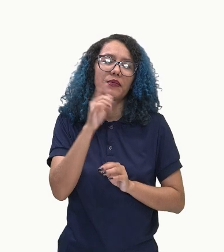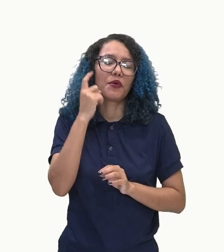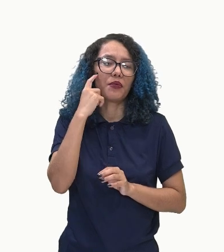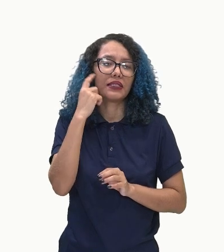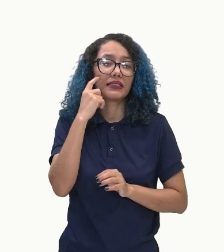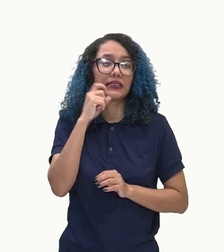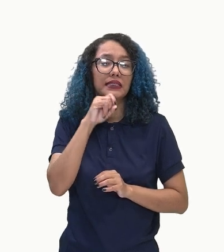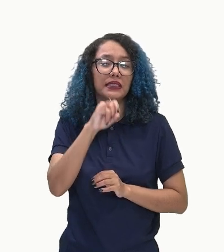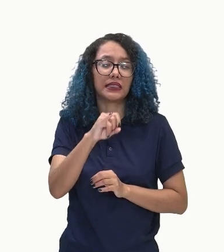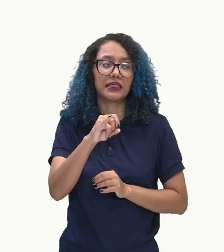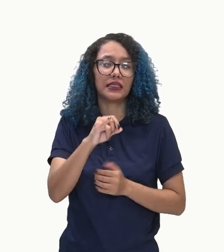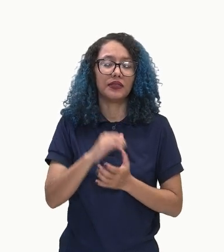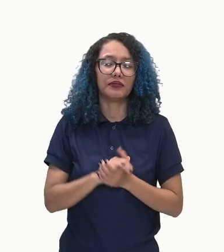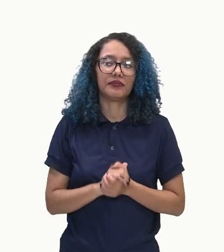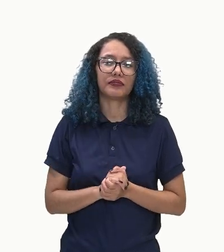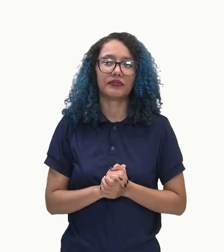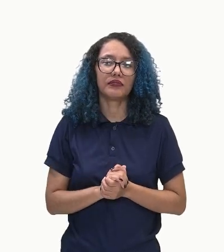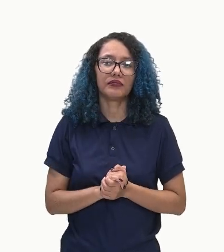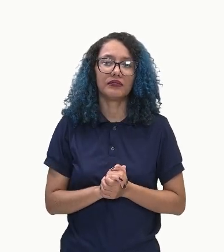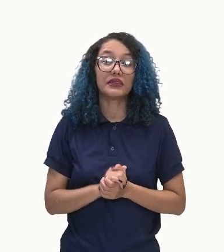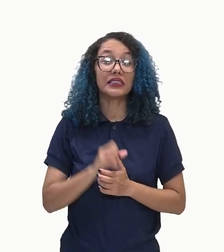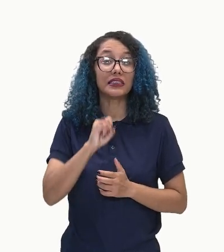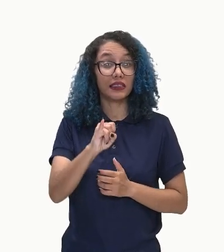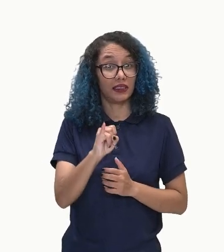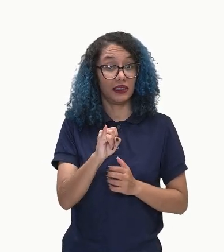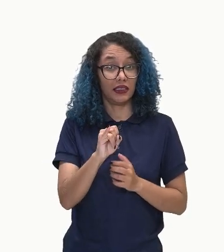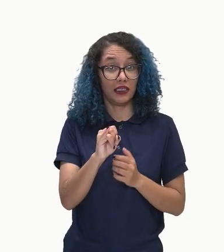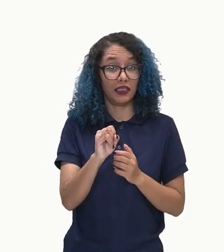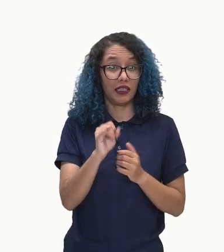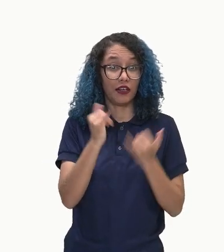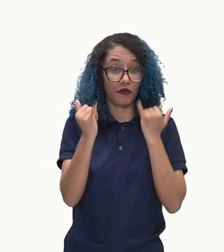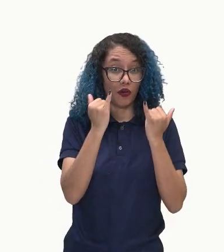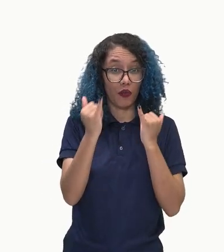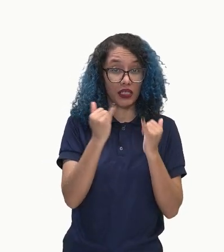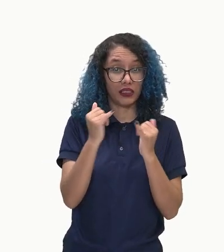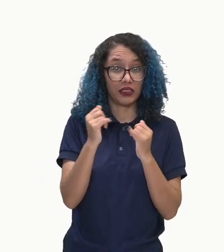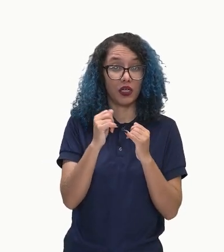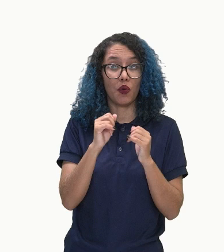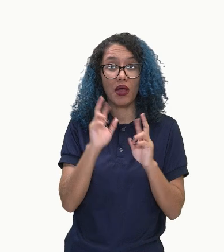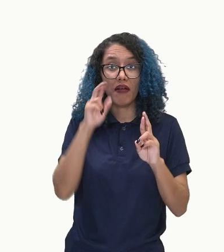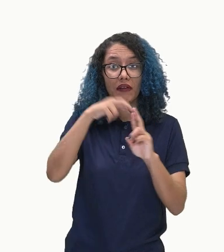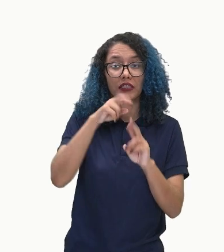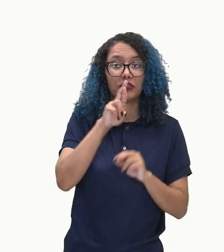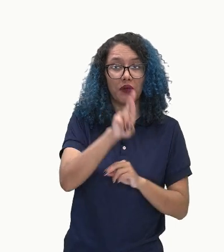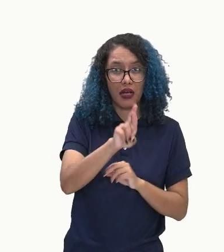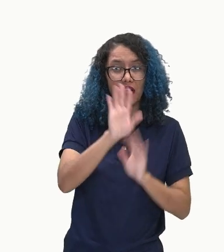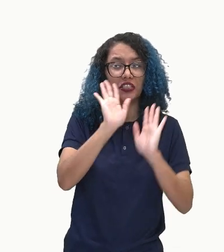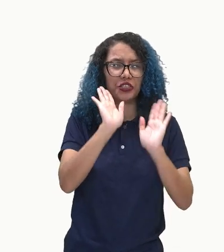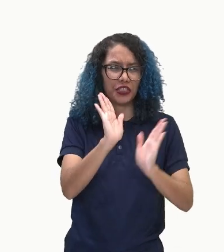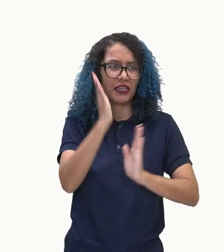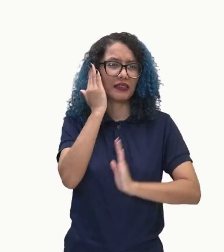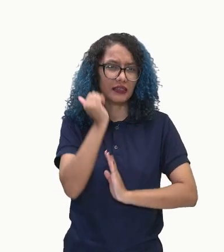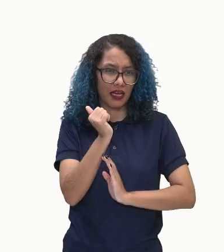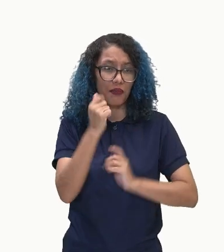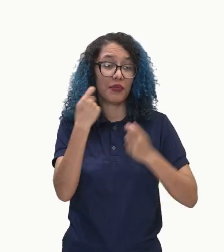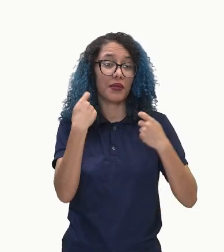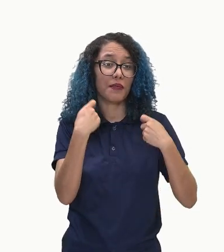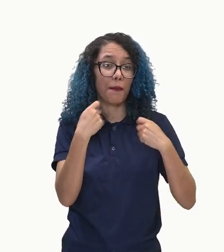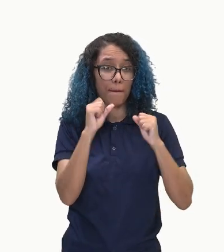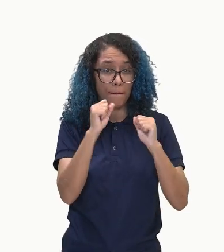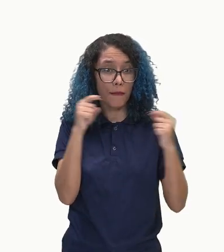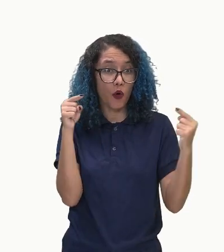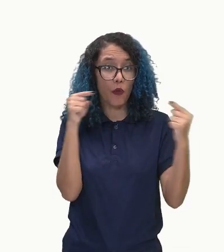informação sobre o raio, olha só, sobre o raio, eu posso utilizar essa primeira fórmula aqui, tá